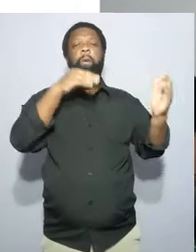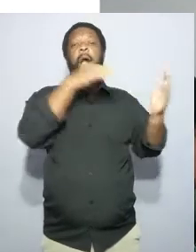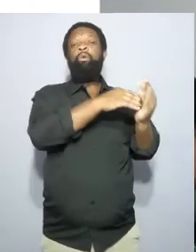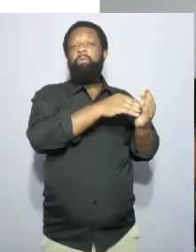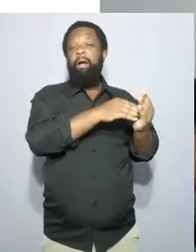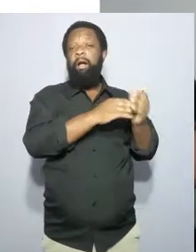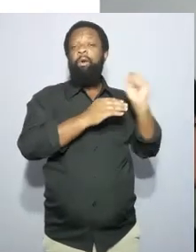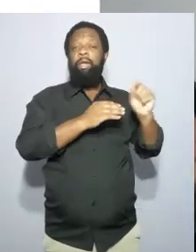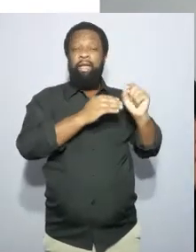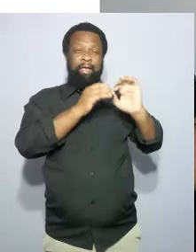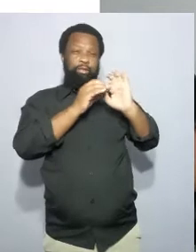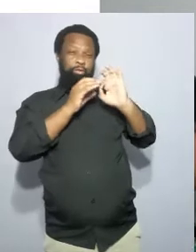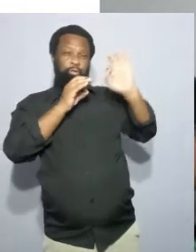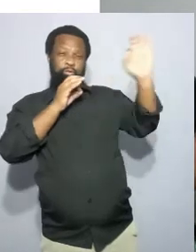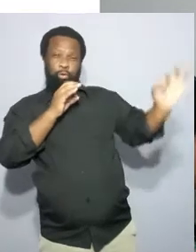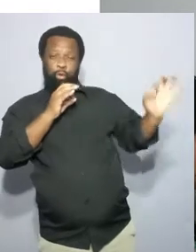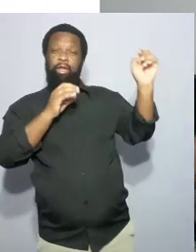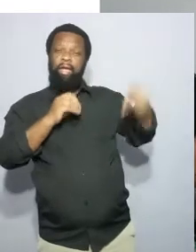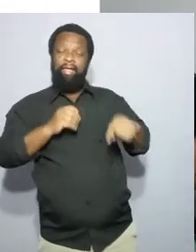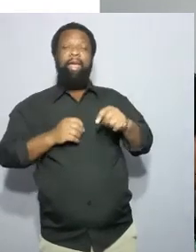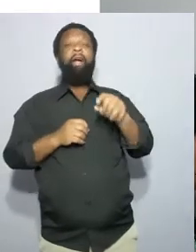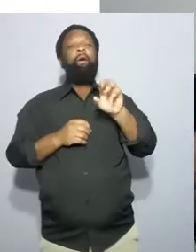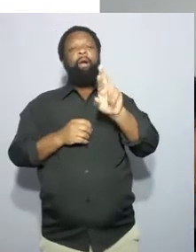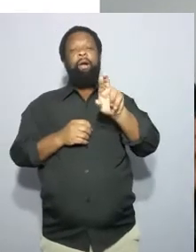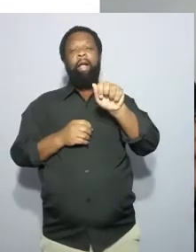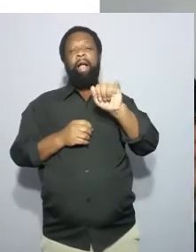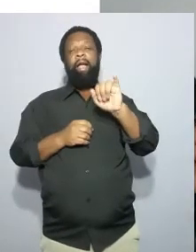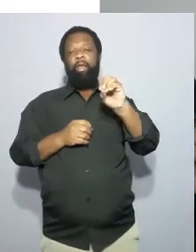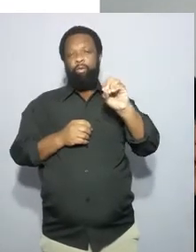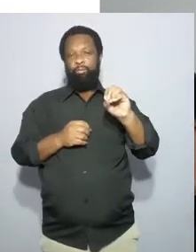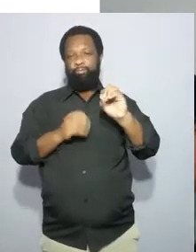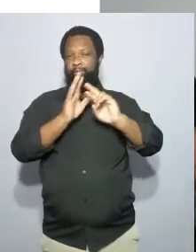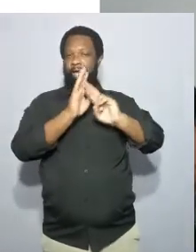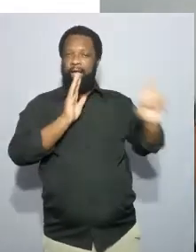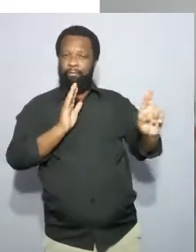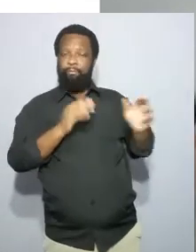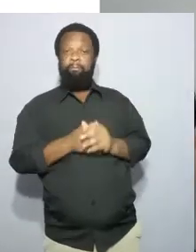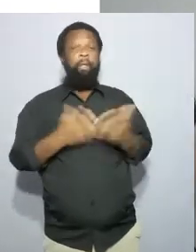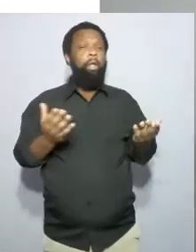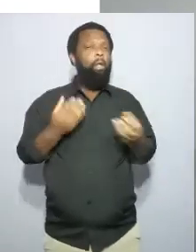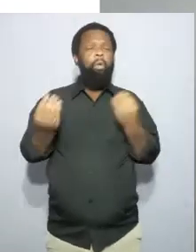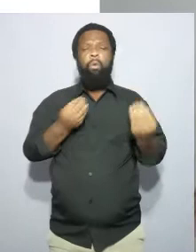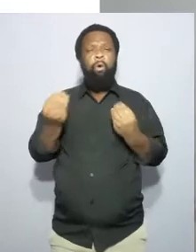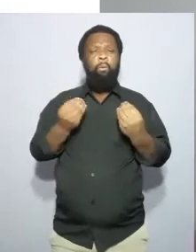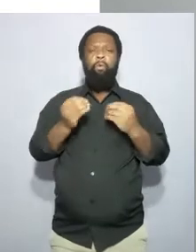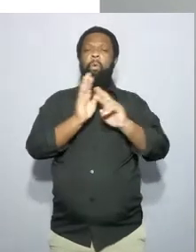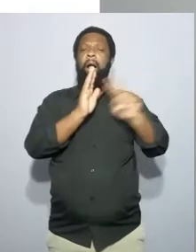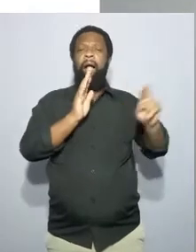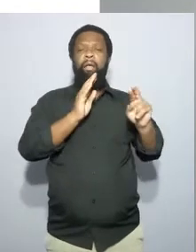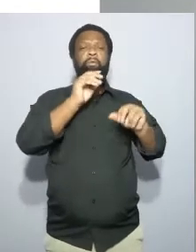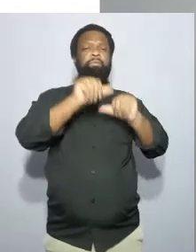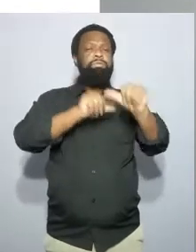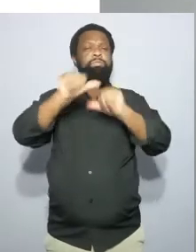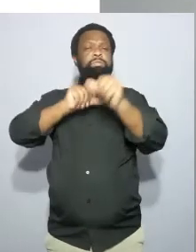átomo, ou seja, até a camada mais externa. Isso aqui, então, é o raio. Pessoal, como que o raio varia na